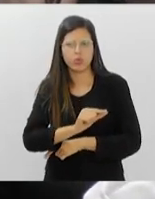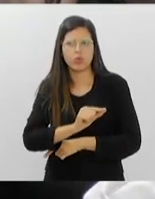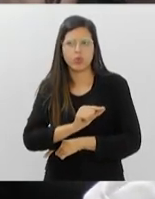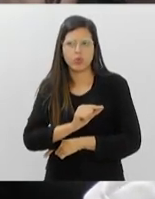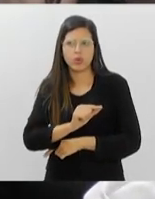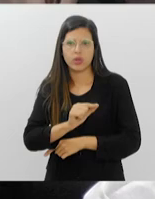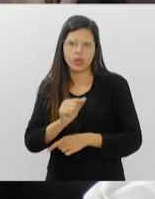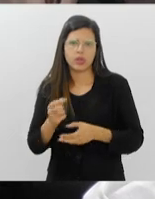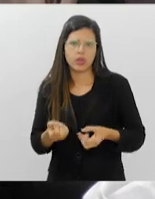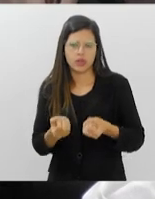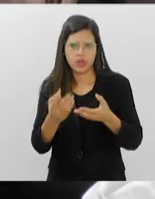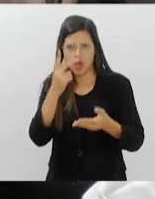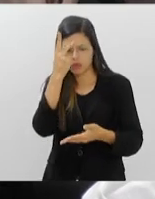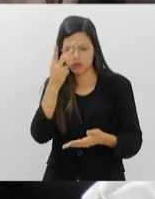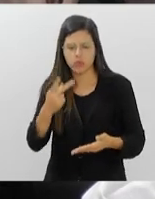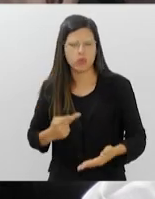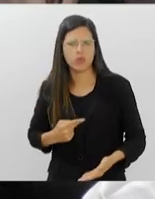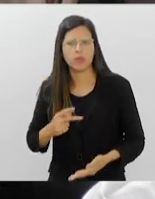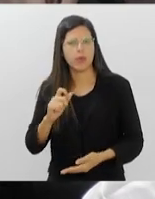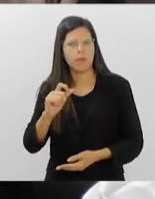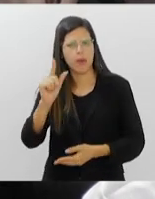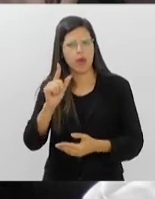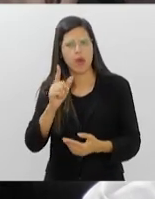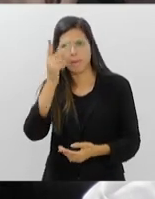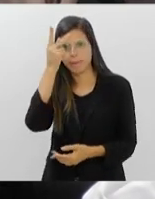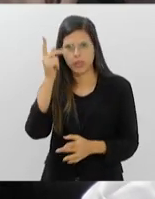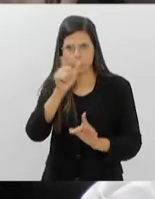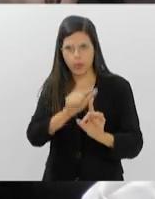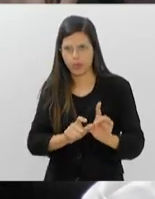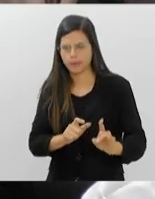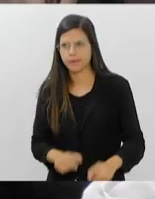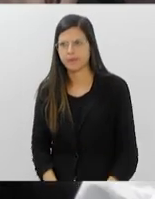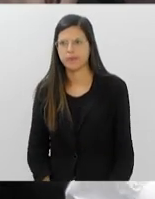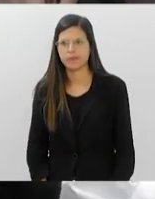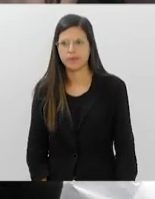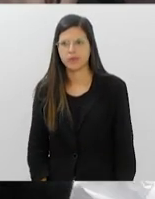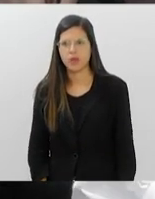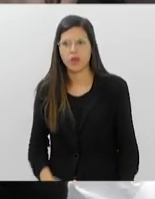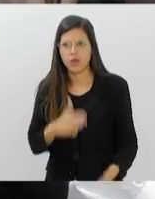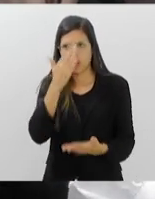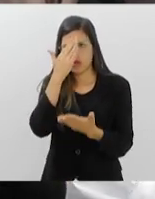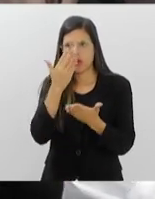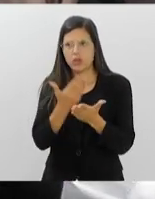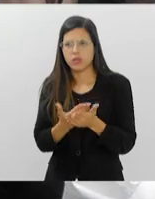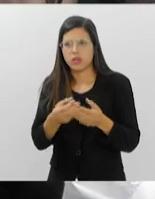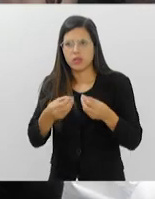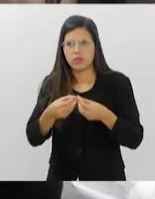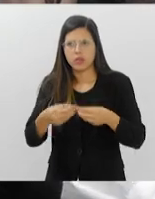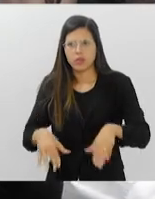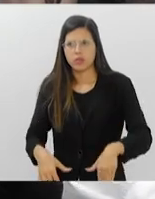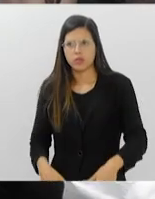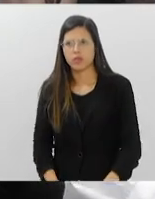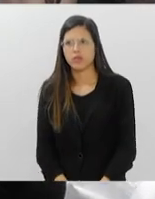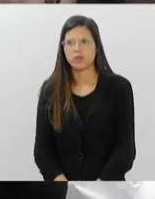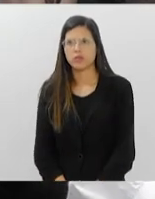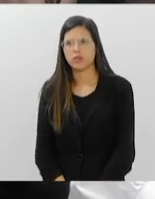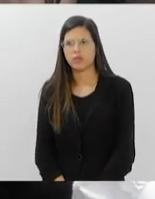maior autonomia possível ao paciente. Então, eu creio que seria pela prejudicabilidade,